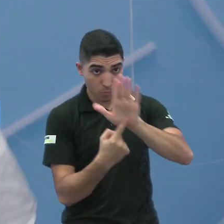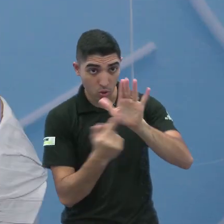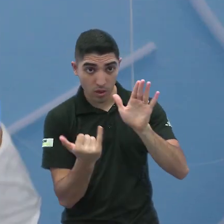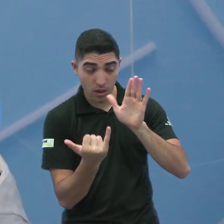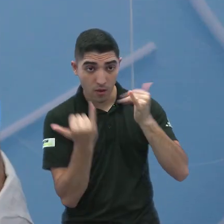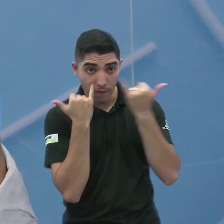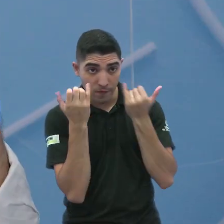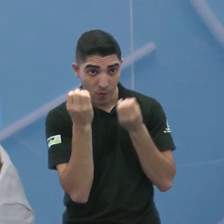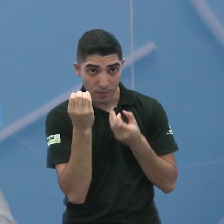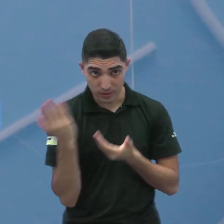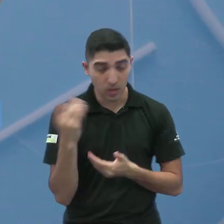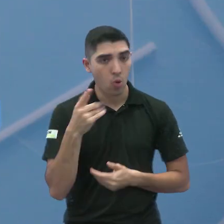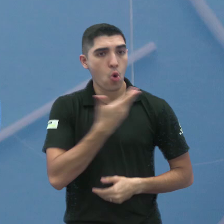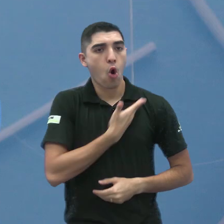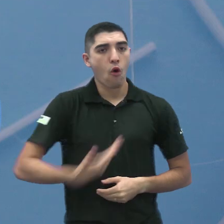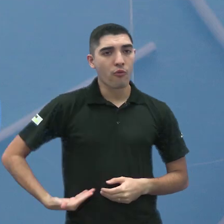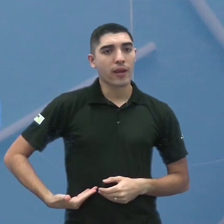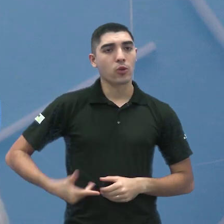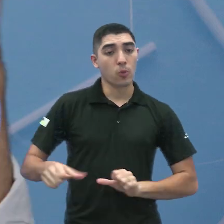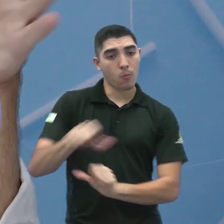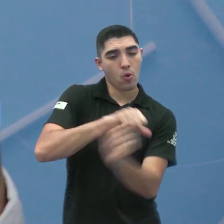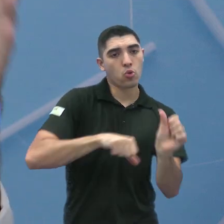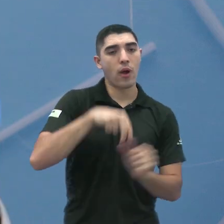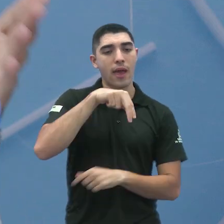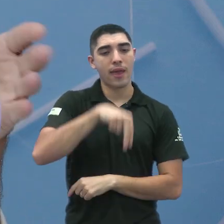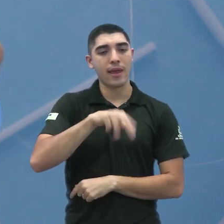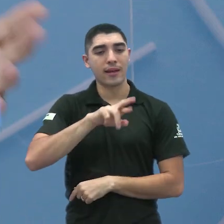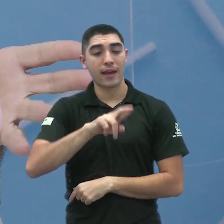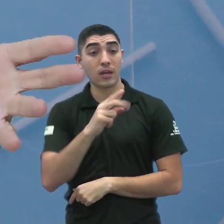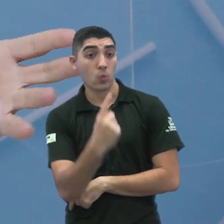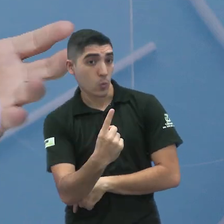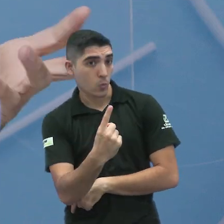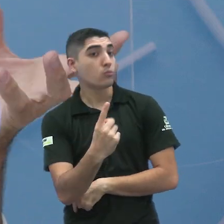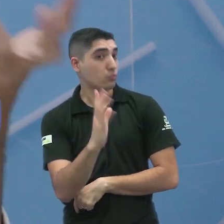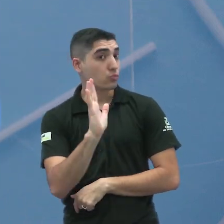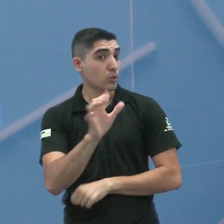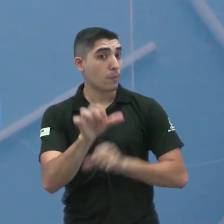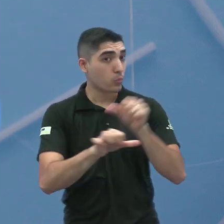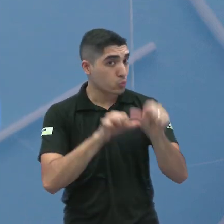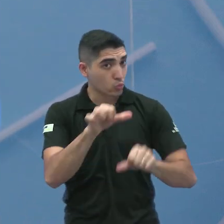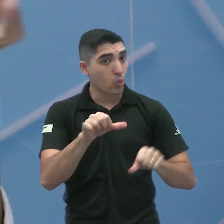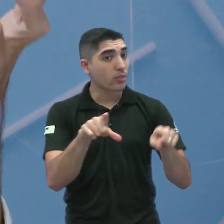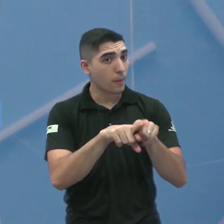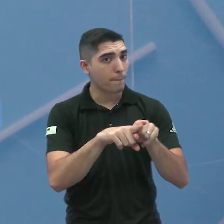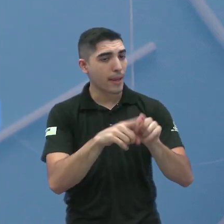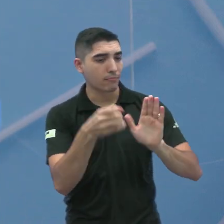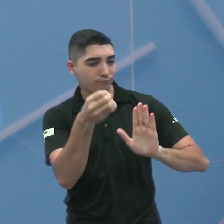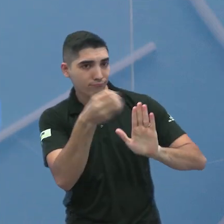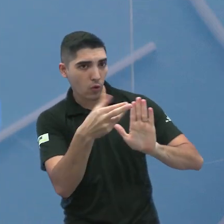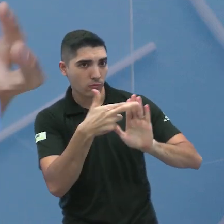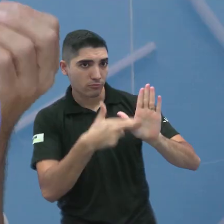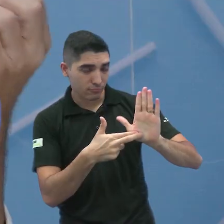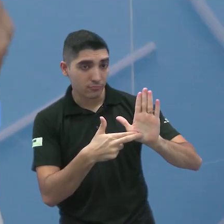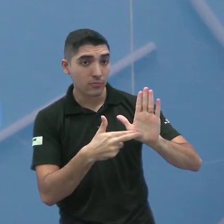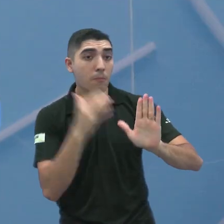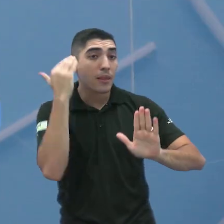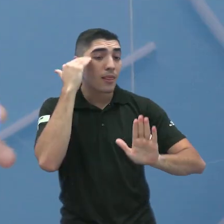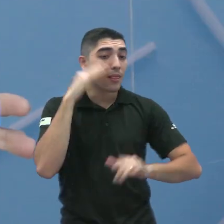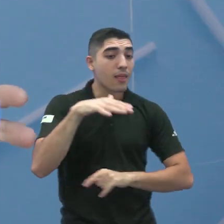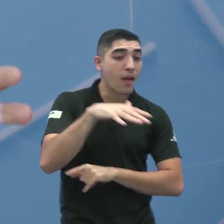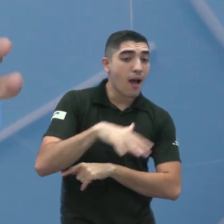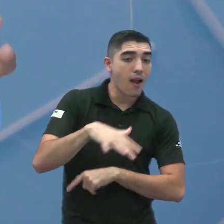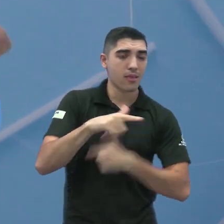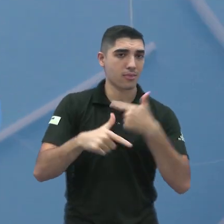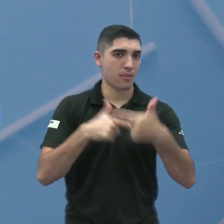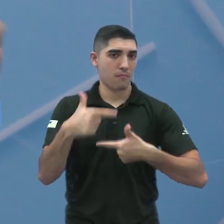governo atualizou a NR1, que vê as questões de trabalho, para olhar para isso no setor de